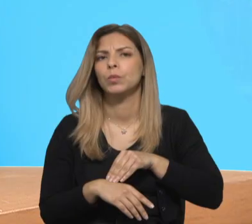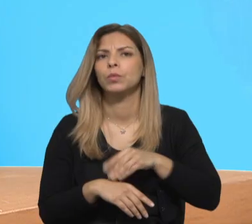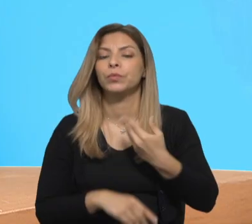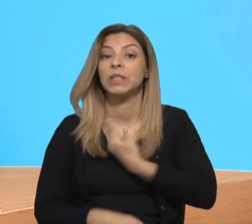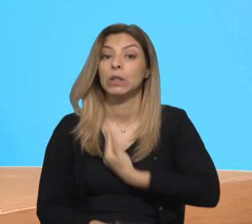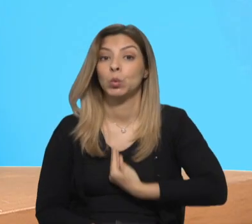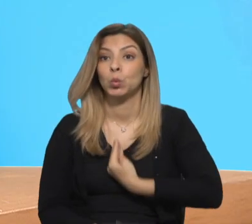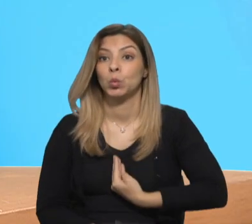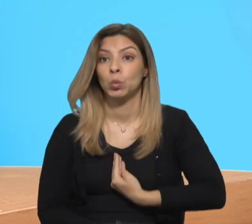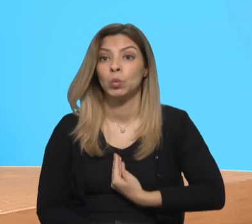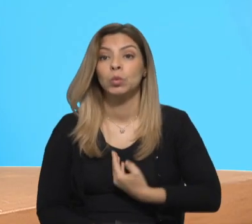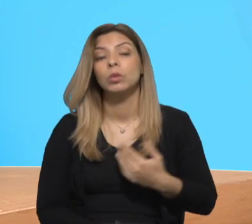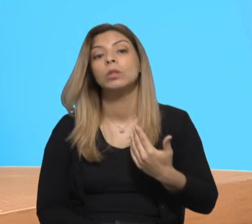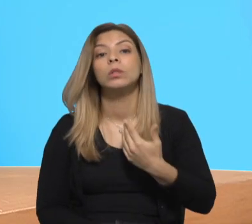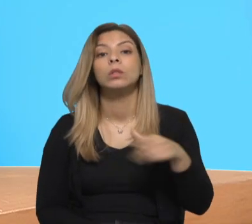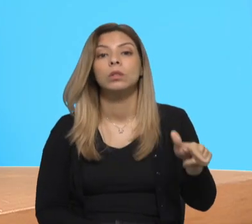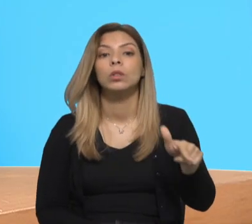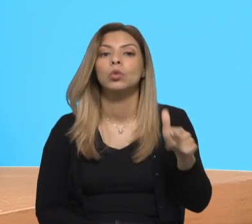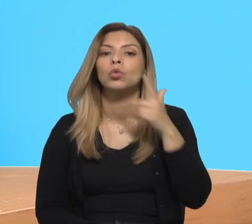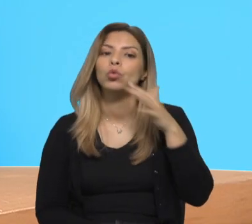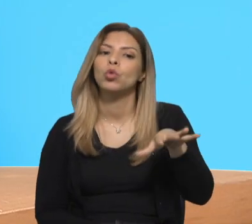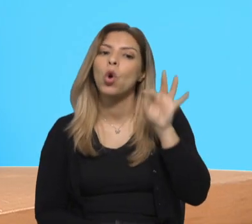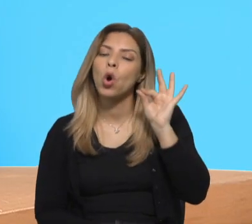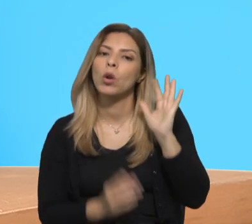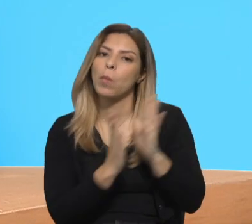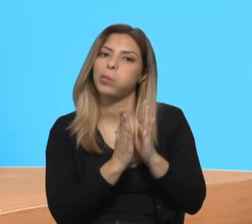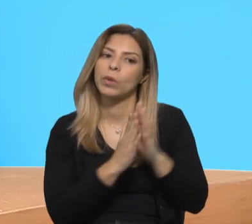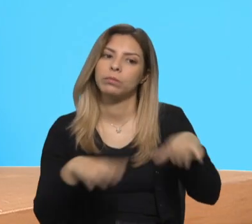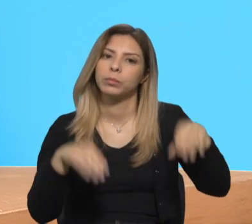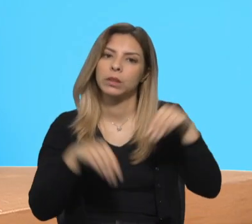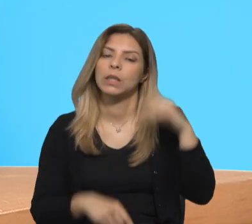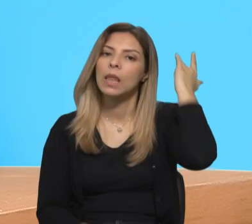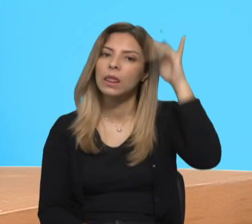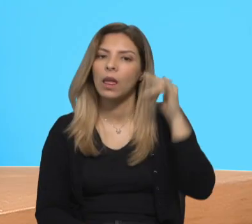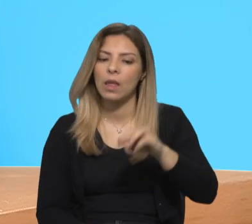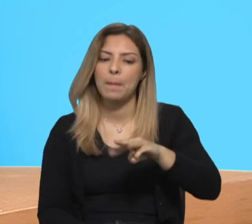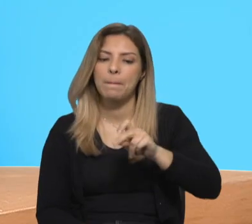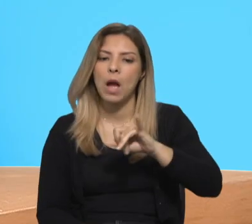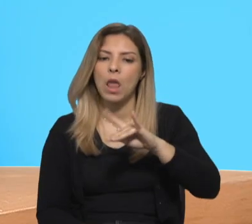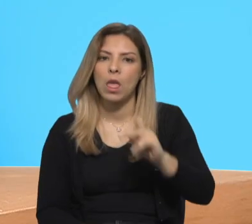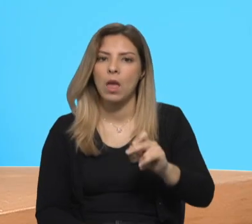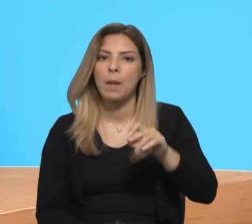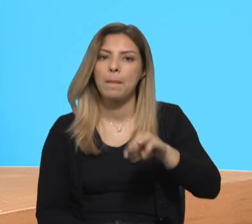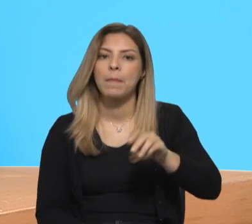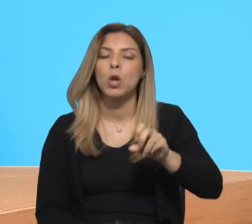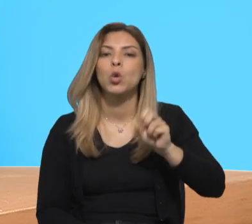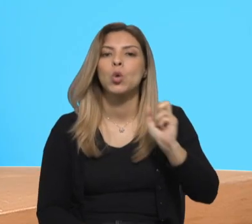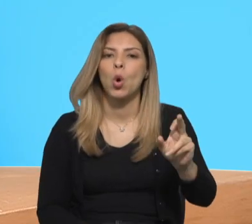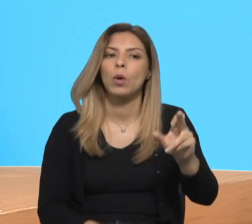Francisco escolheu a Basílica de Santa Maria Maior para ficar sepultado. E porquê a Basílica de Santa Maria